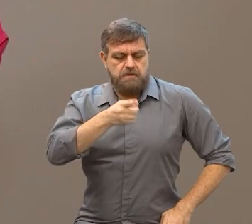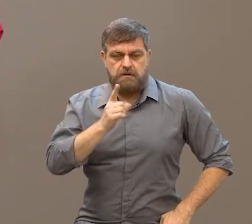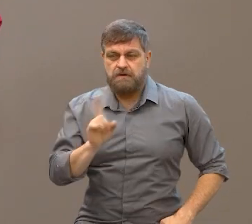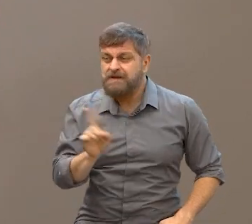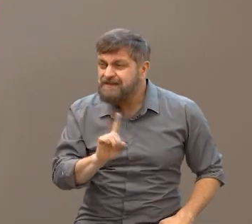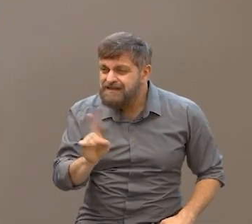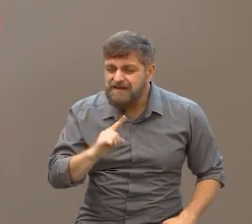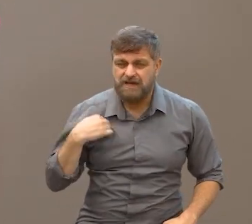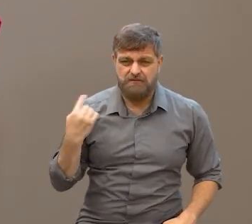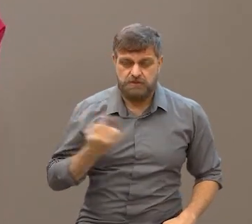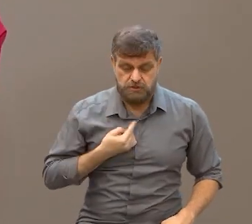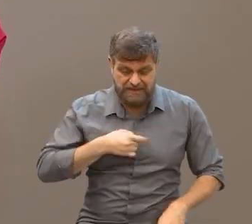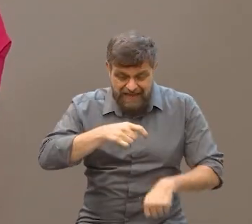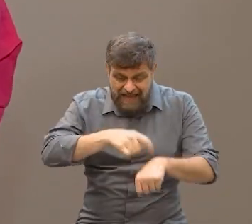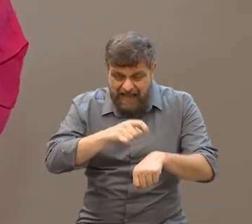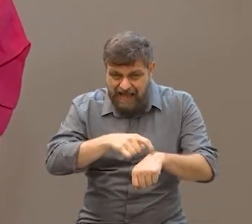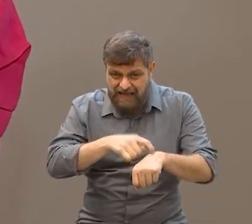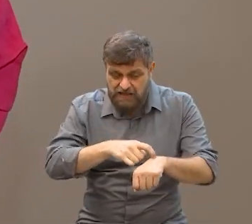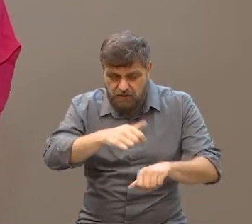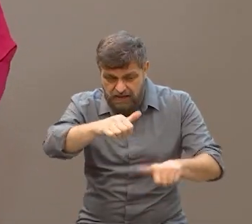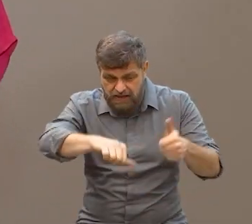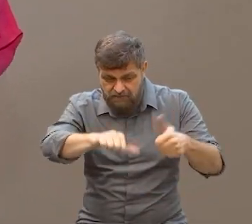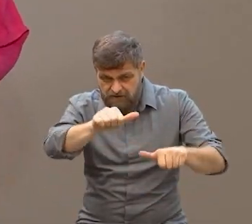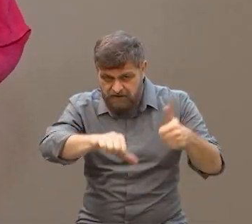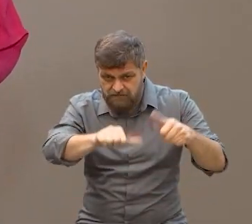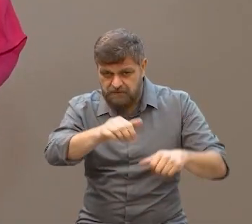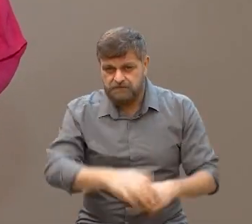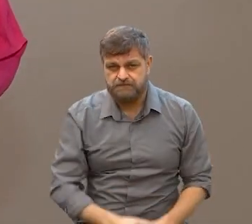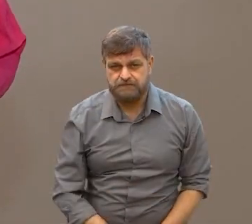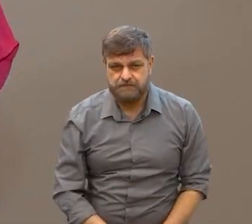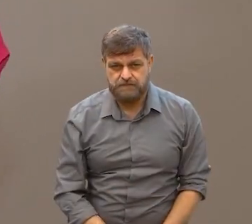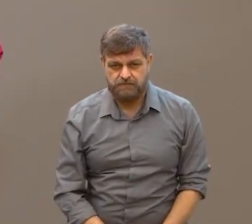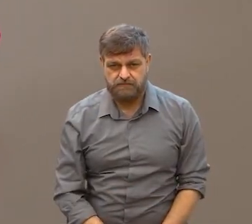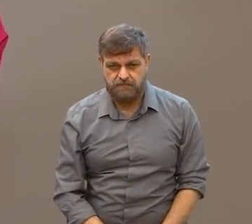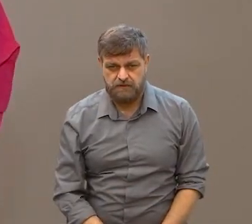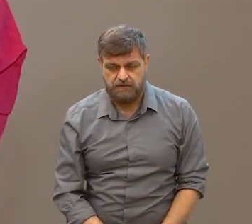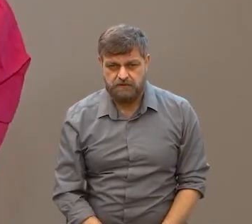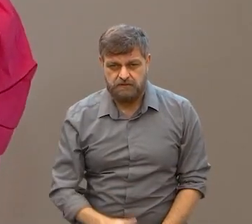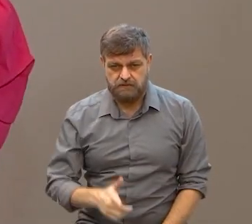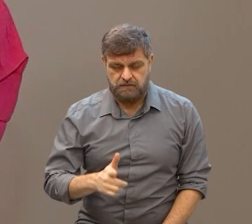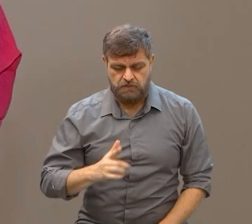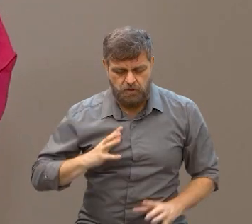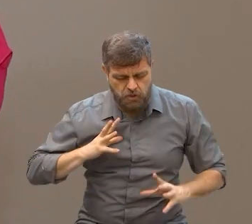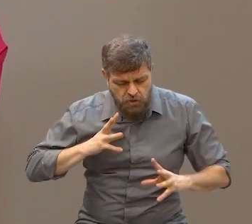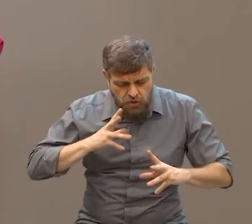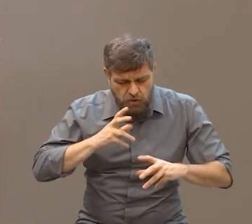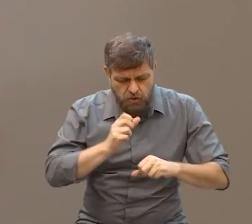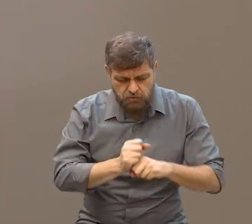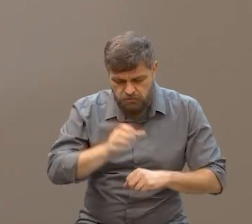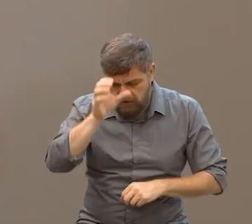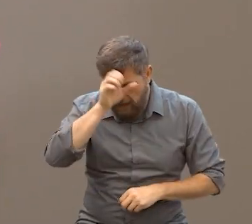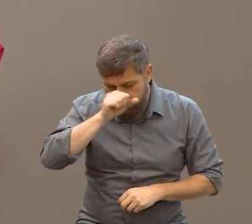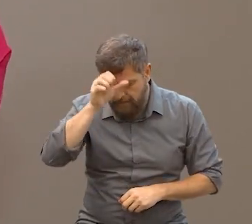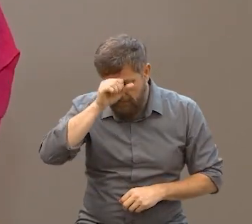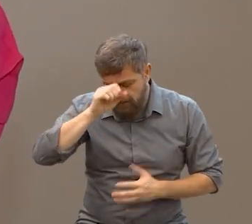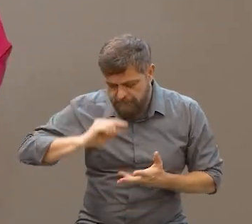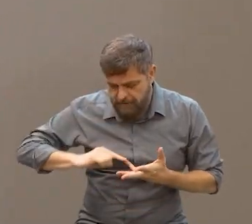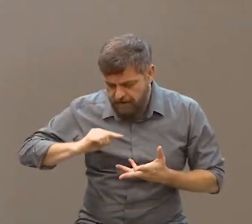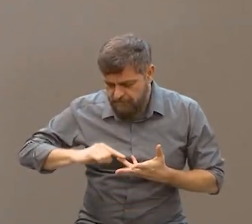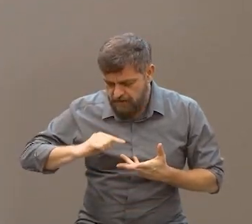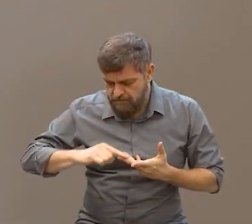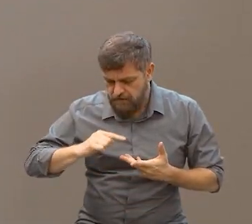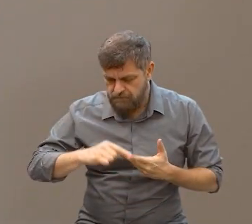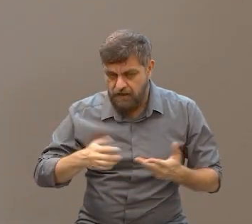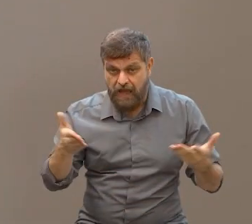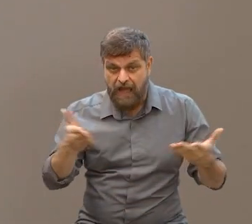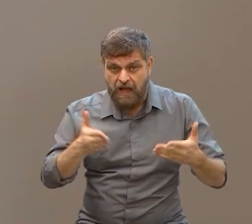estou usando aquele momento para a gente reunir tudo que nós aprendemos e agora